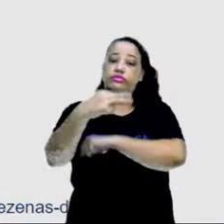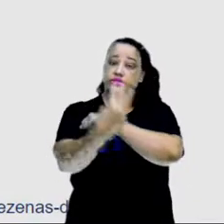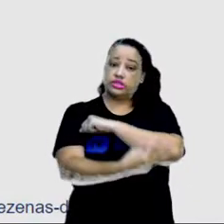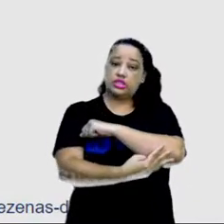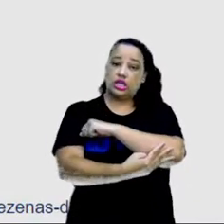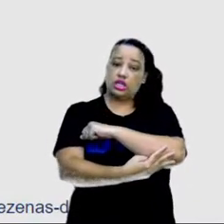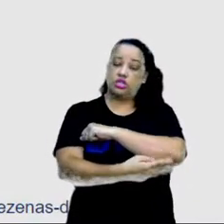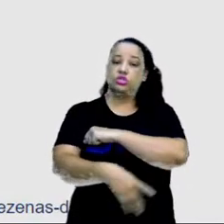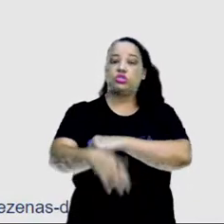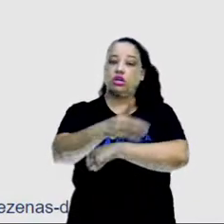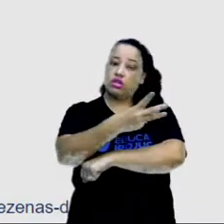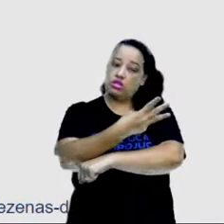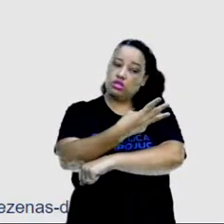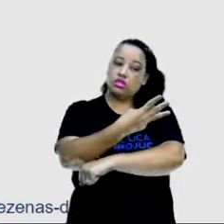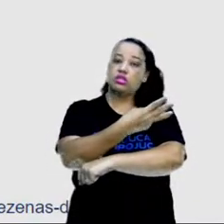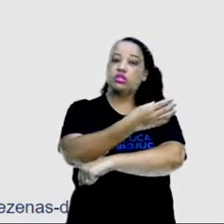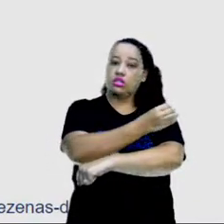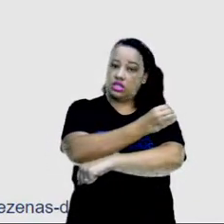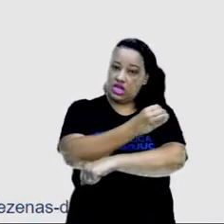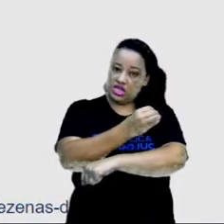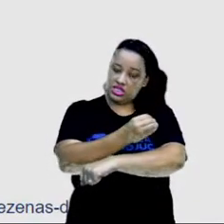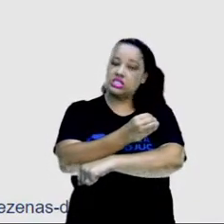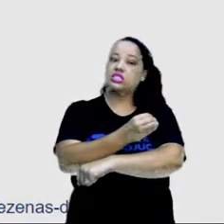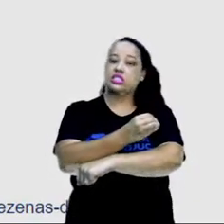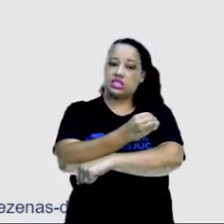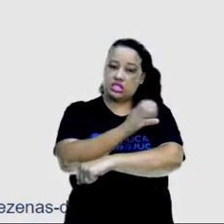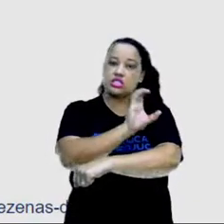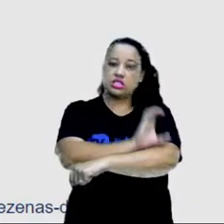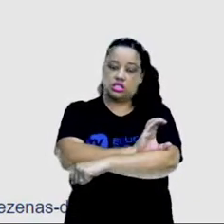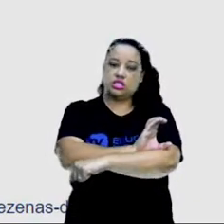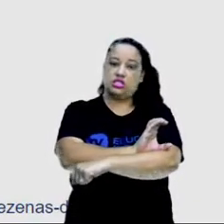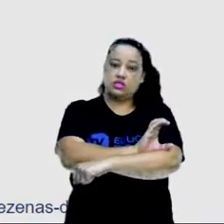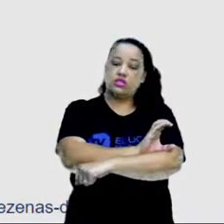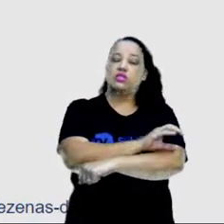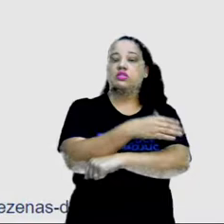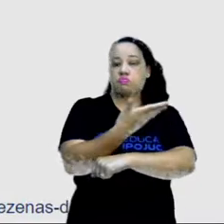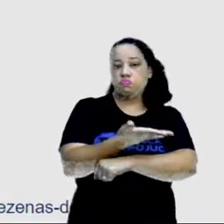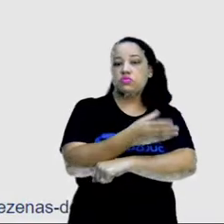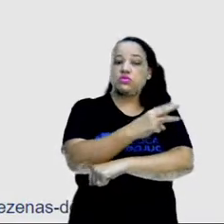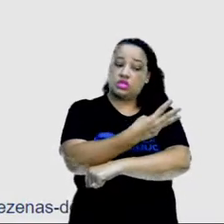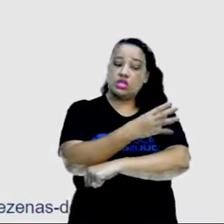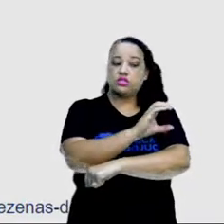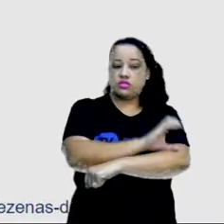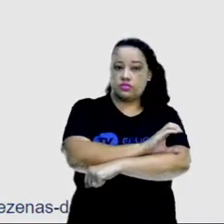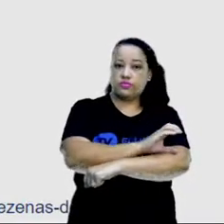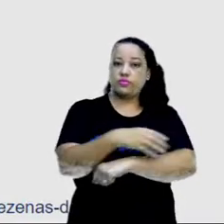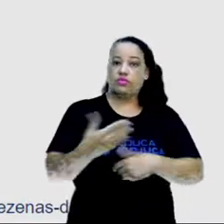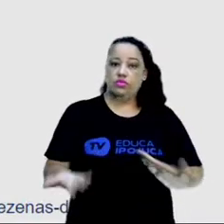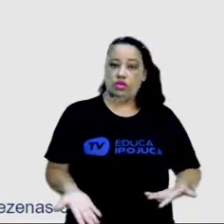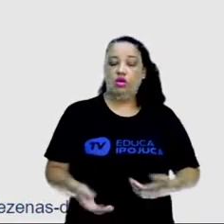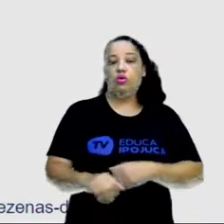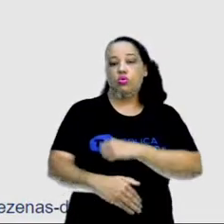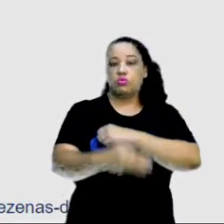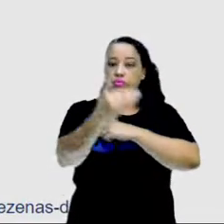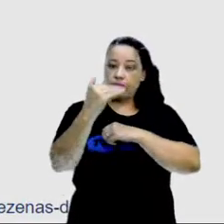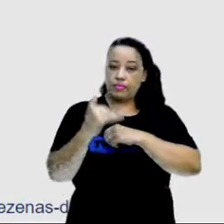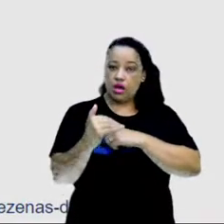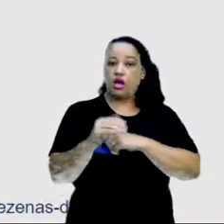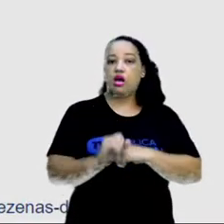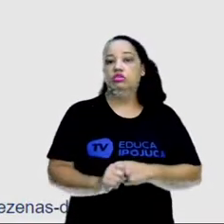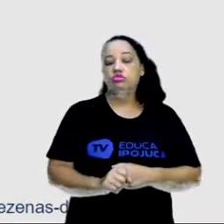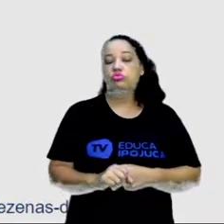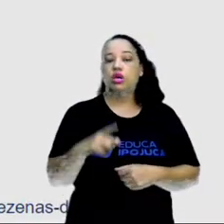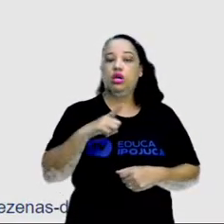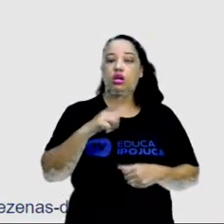a 300 unidades, que é igual a 3 centenas. No número mais abaixo, que é um número maior, de